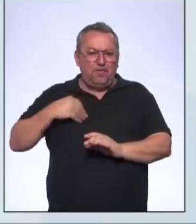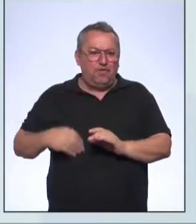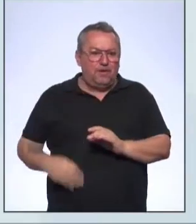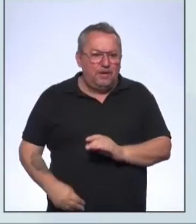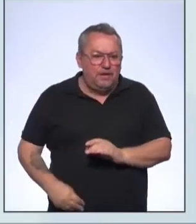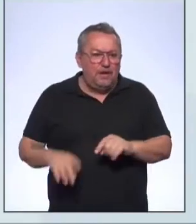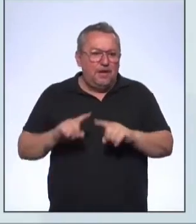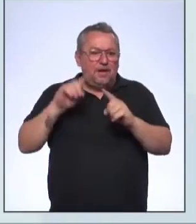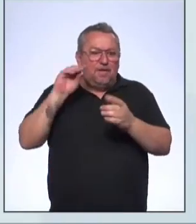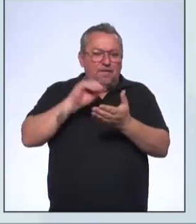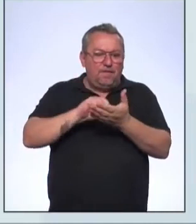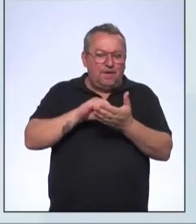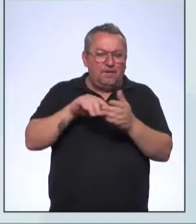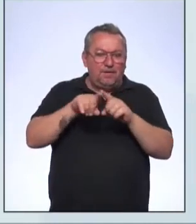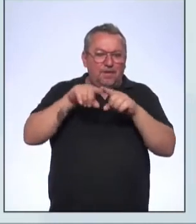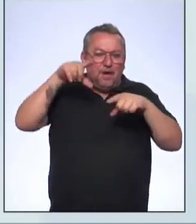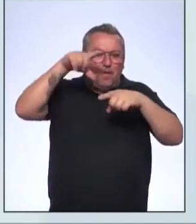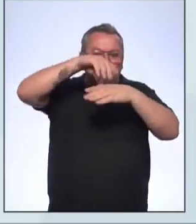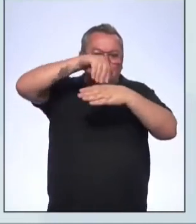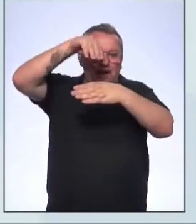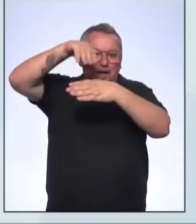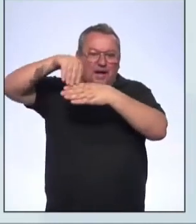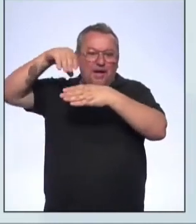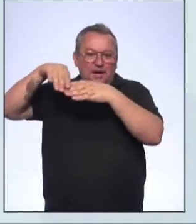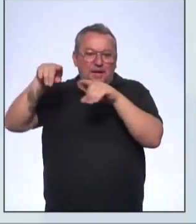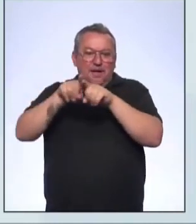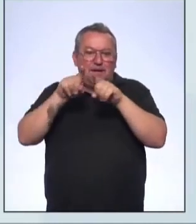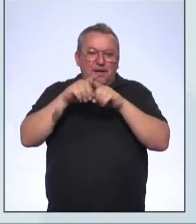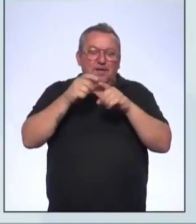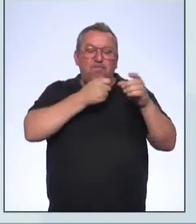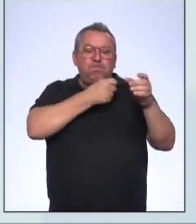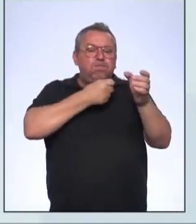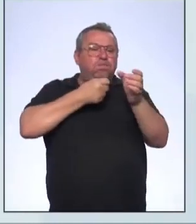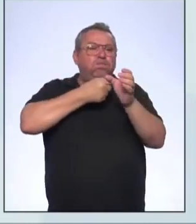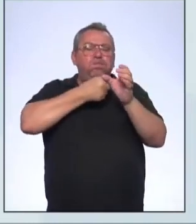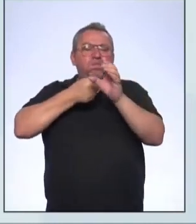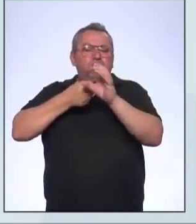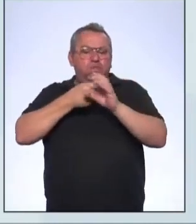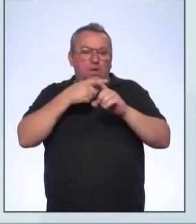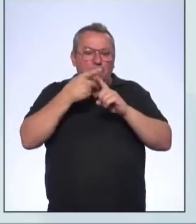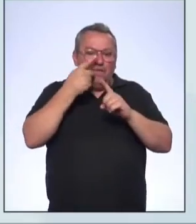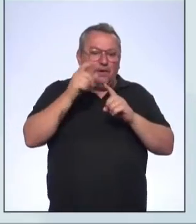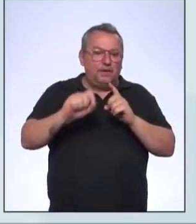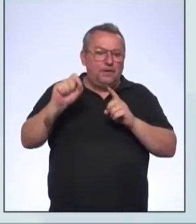Não faltam até pregadores com megafone lançando